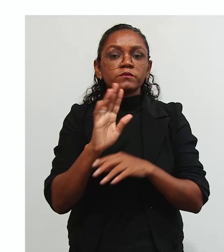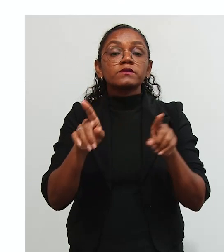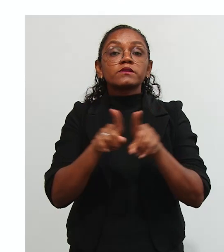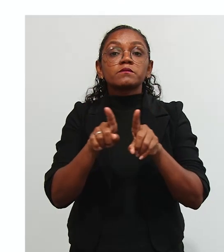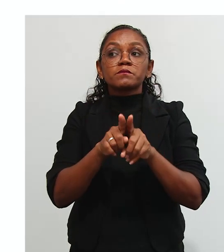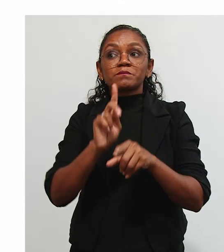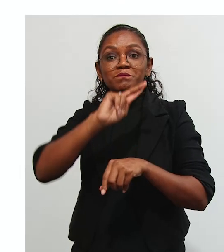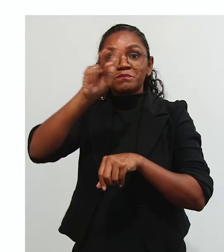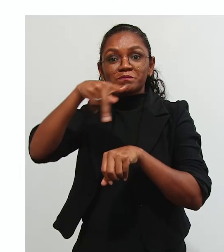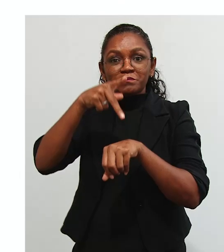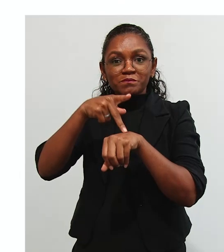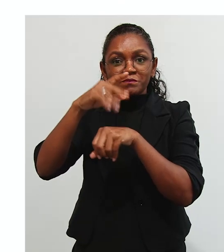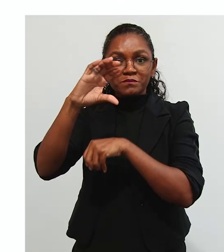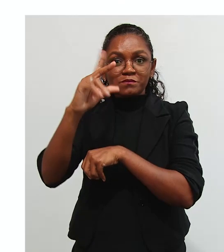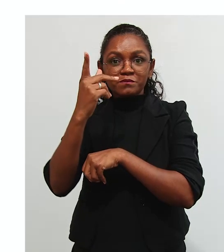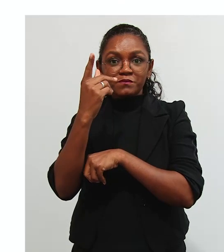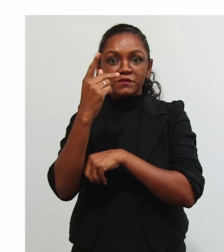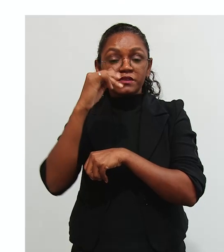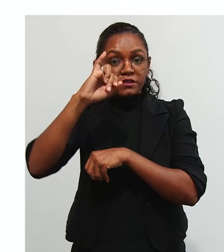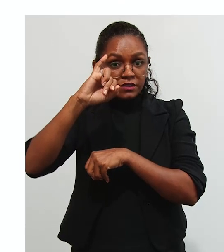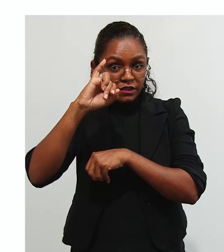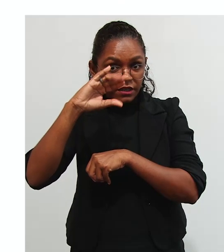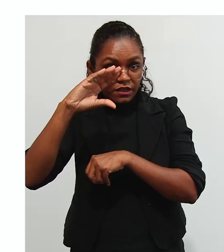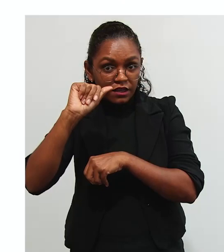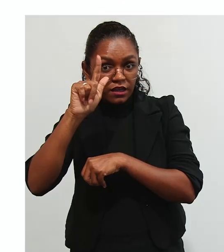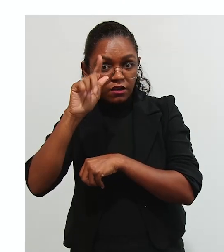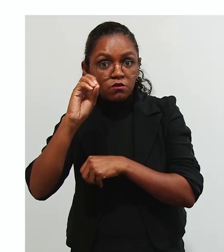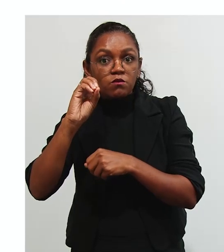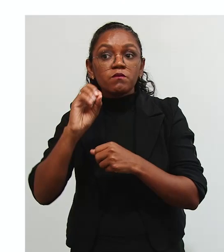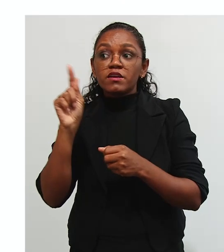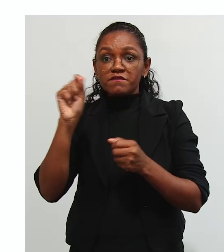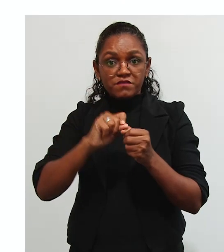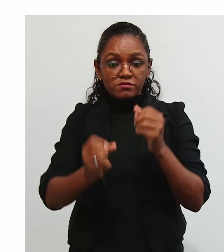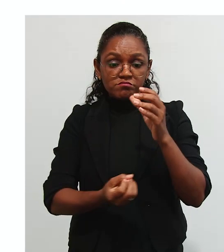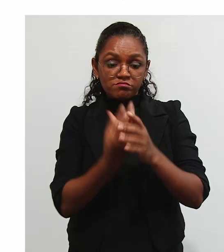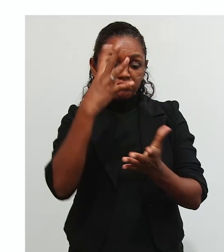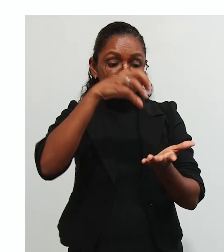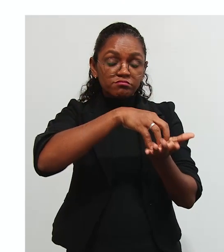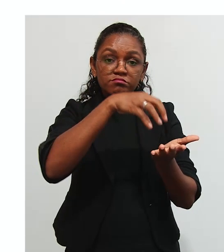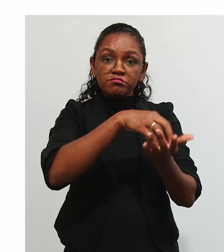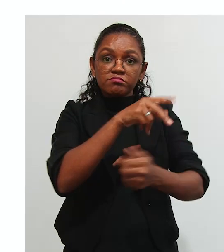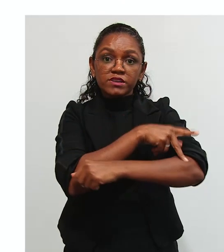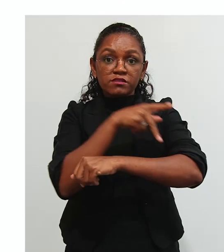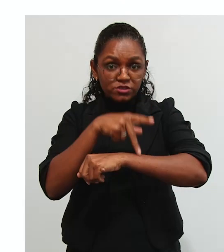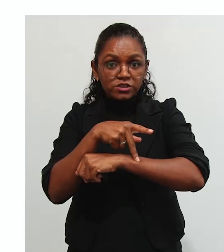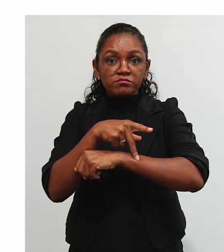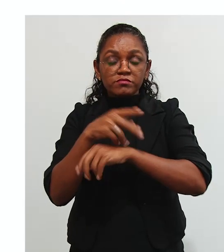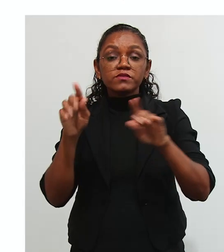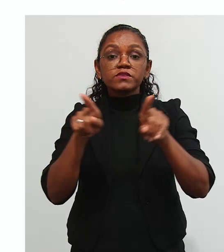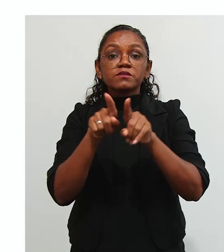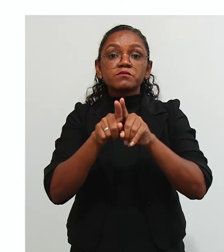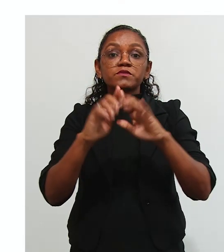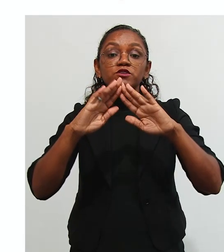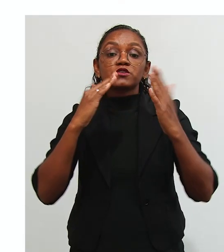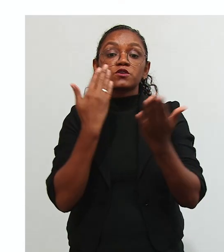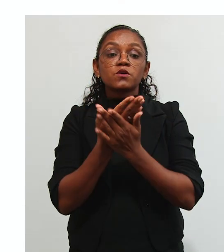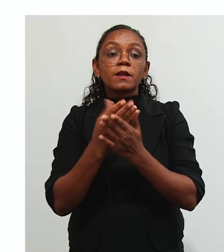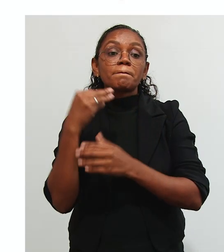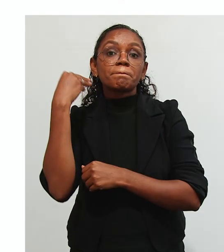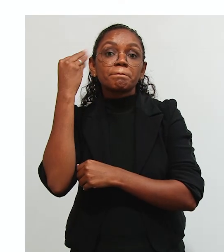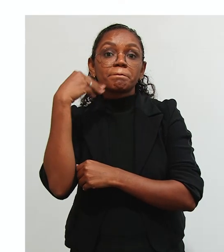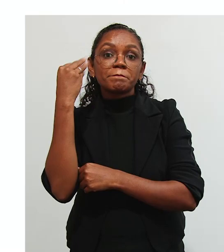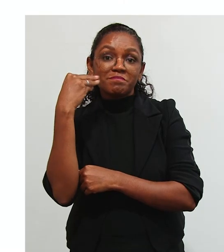fez questão de criar um departamento de pedagogia e uma escola experimental. Olha que interessante como Dewey